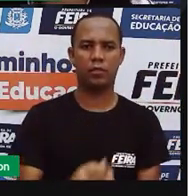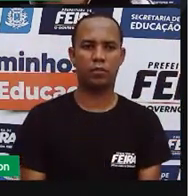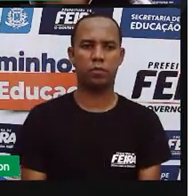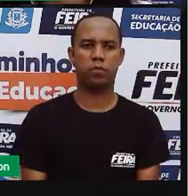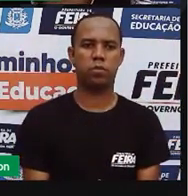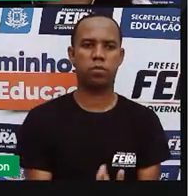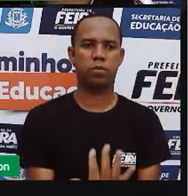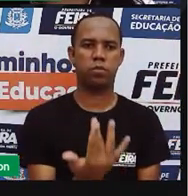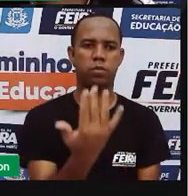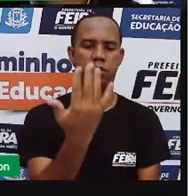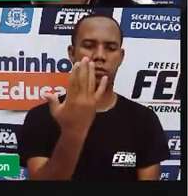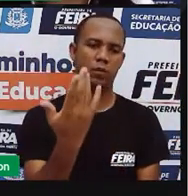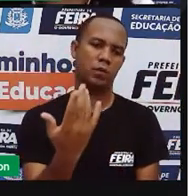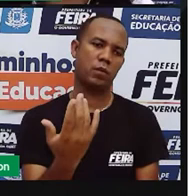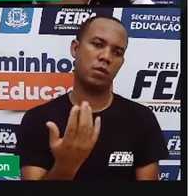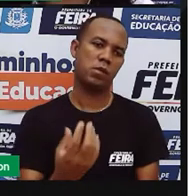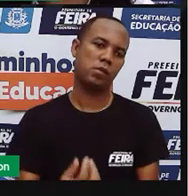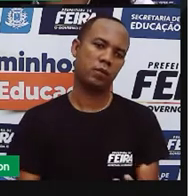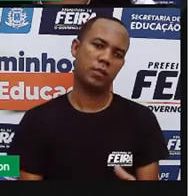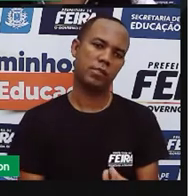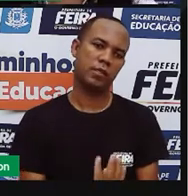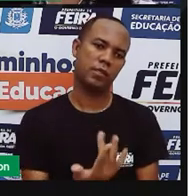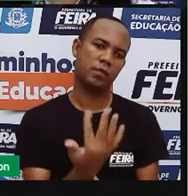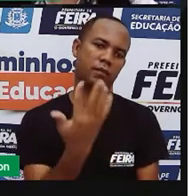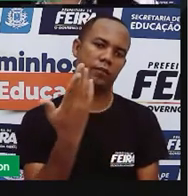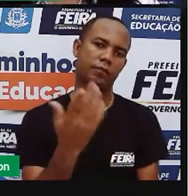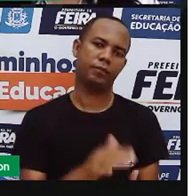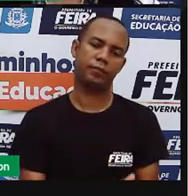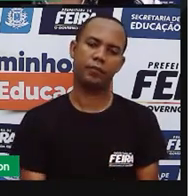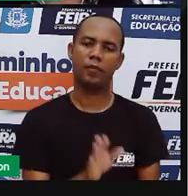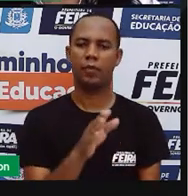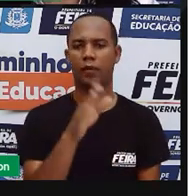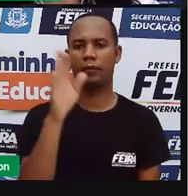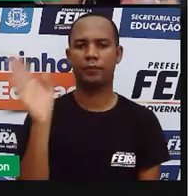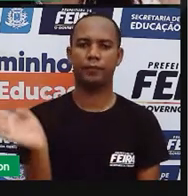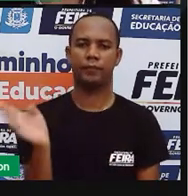o